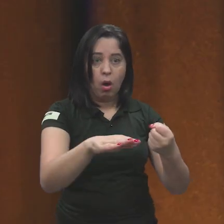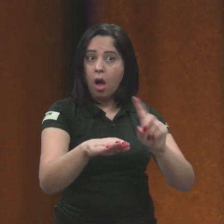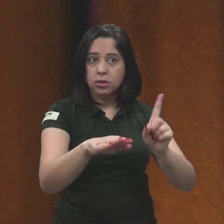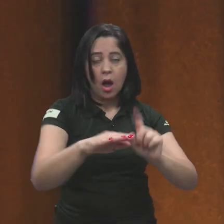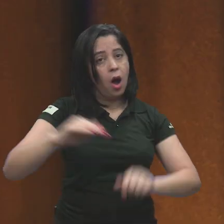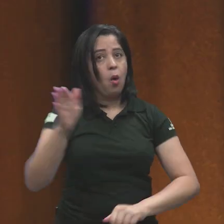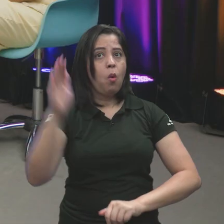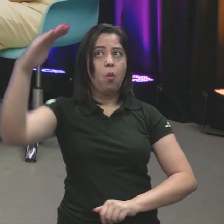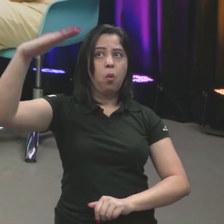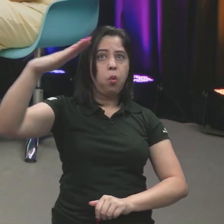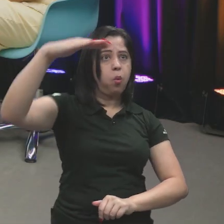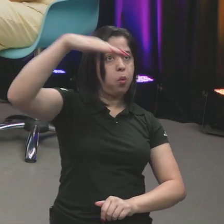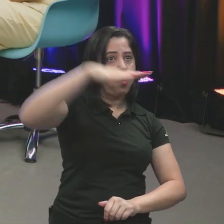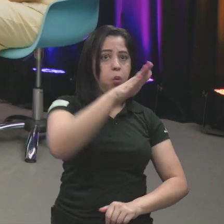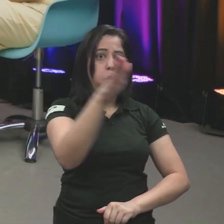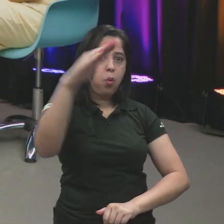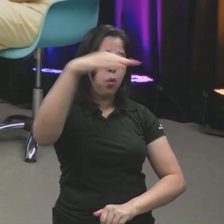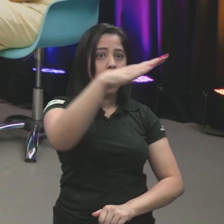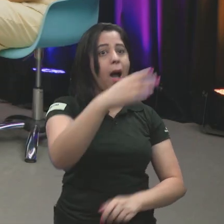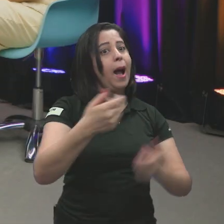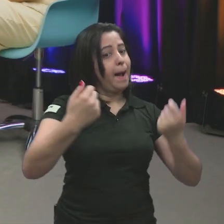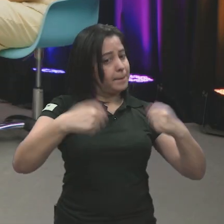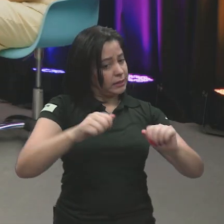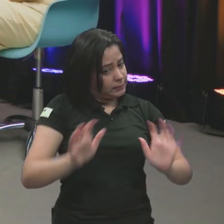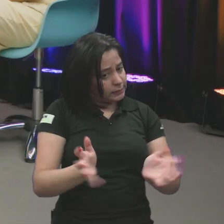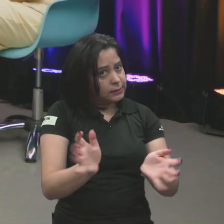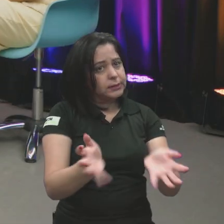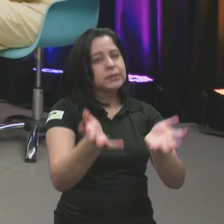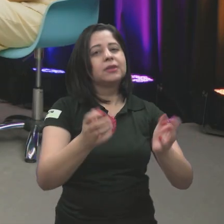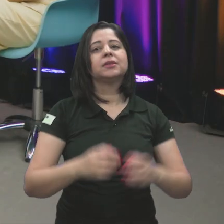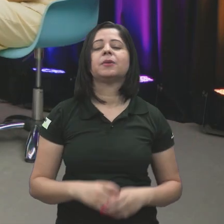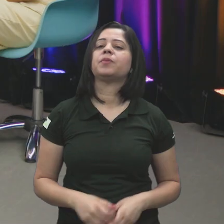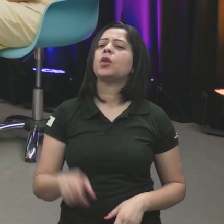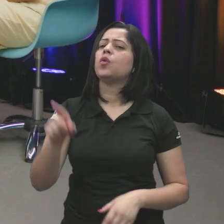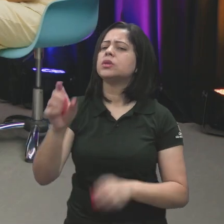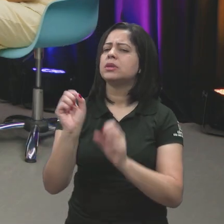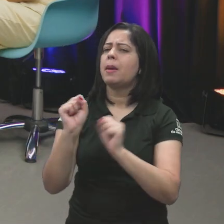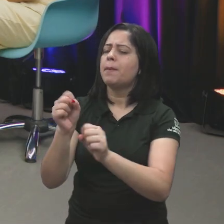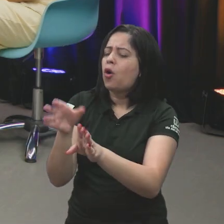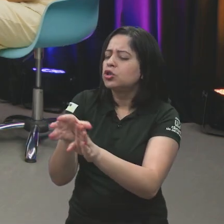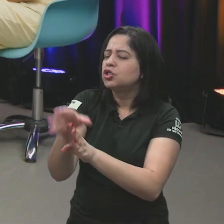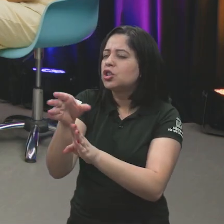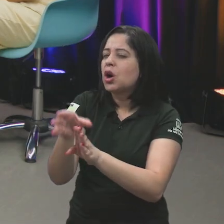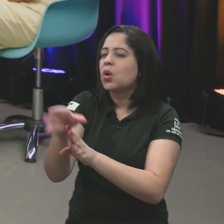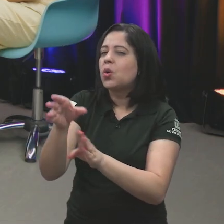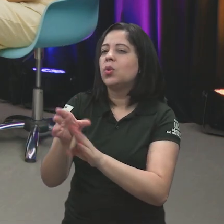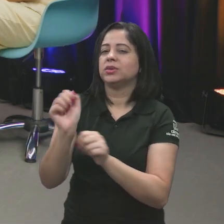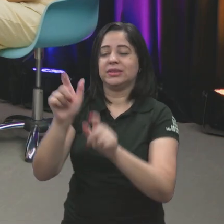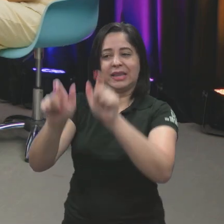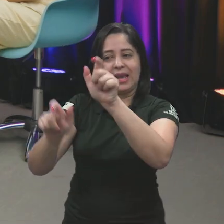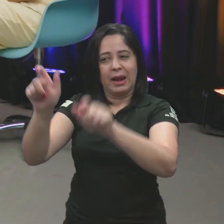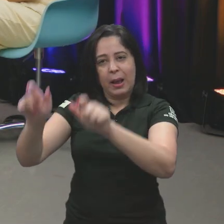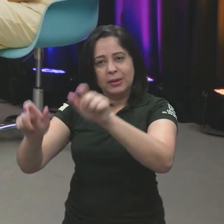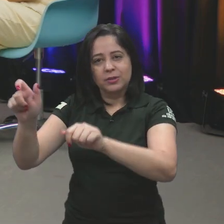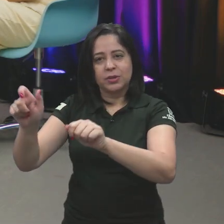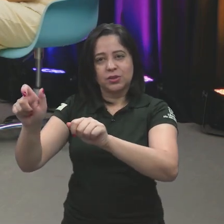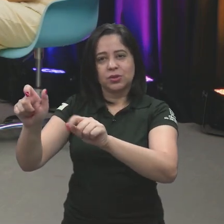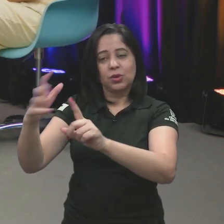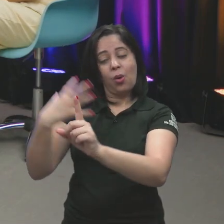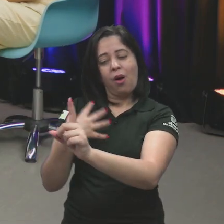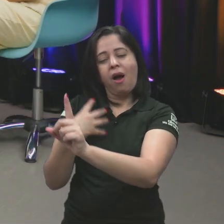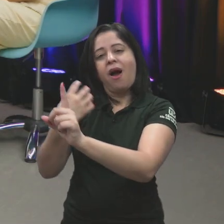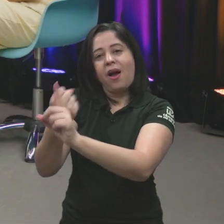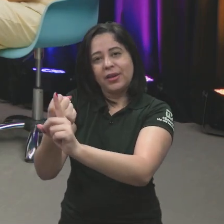disso. Muito bom. Sena, vamos aproveitar então, deixa um recadinho para o cidadão joseense, para que possa inspirar ele também através da